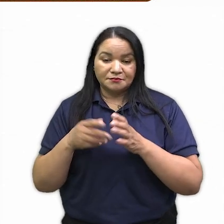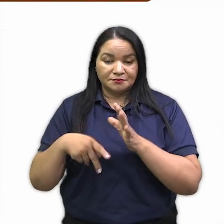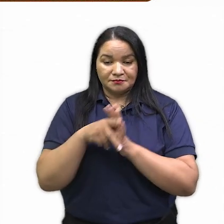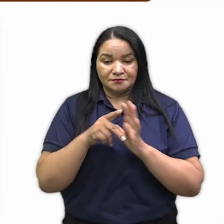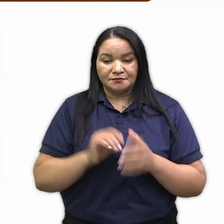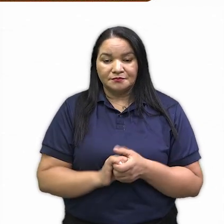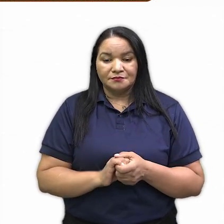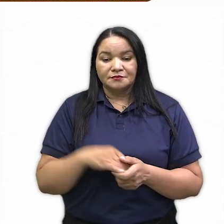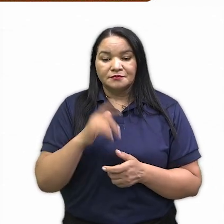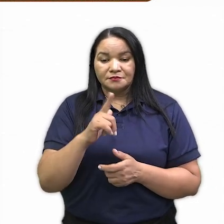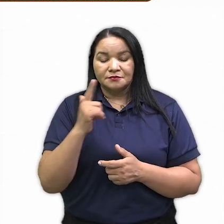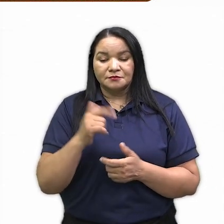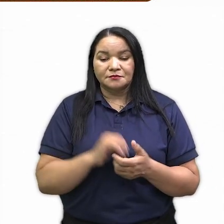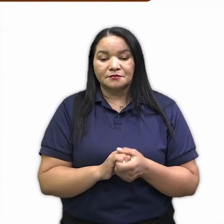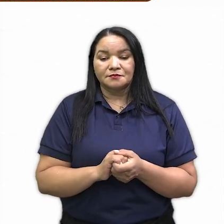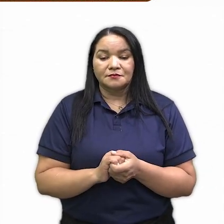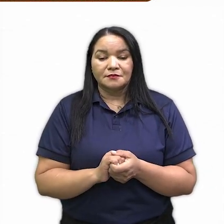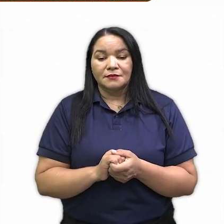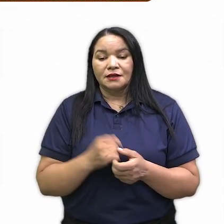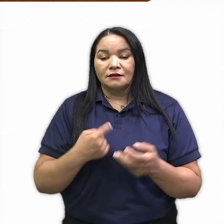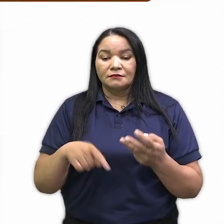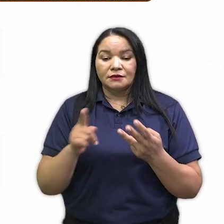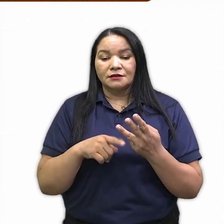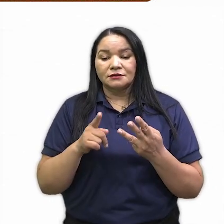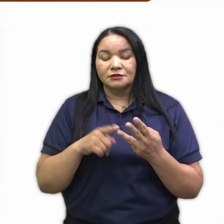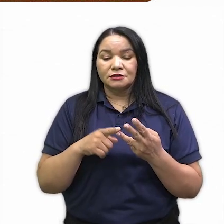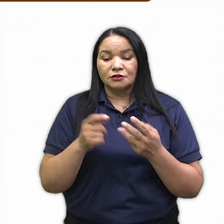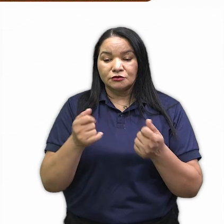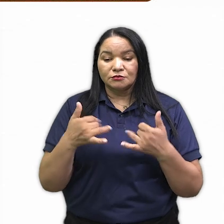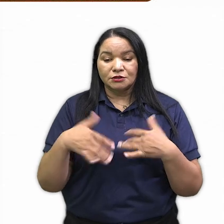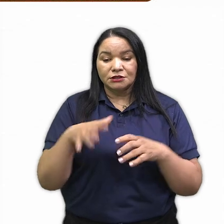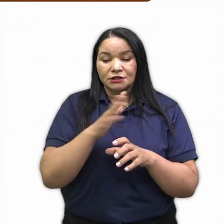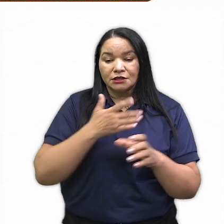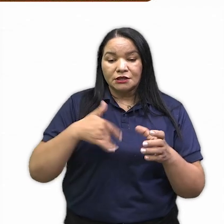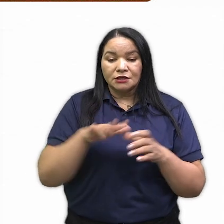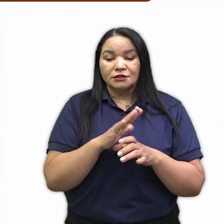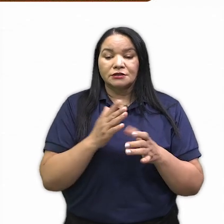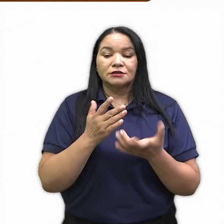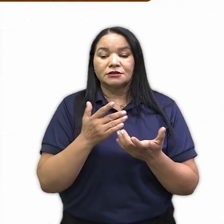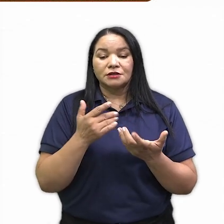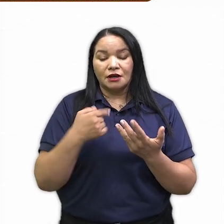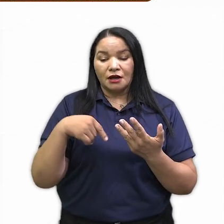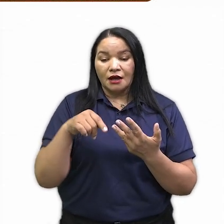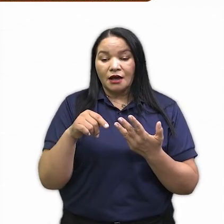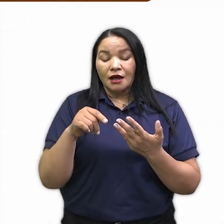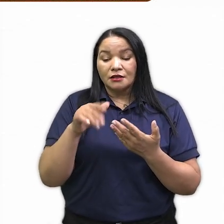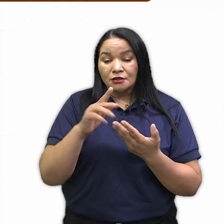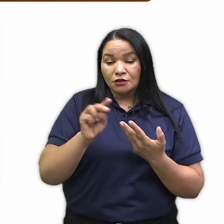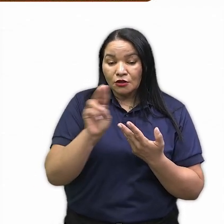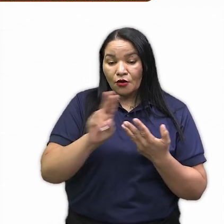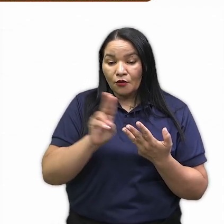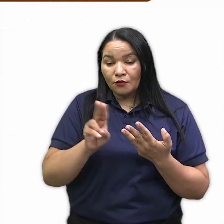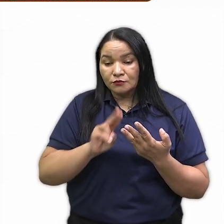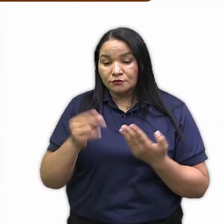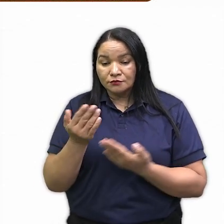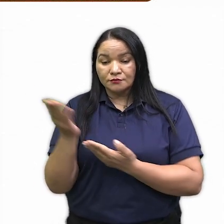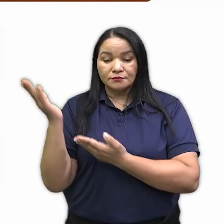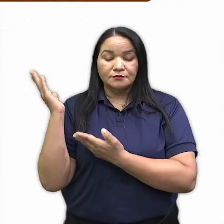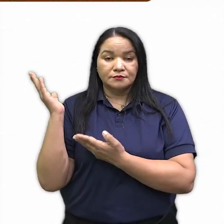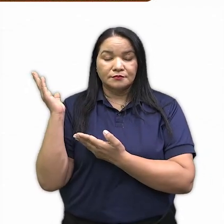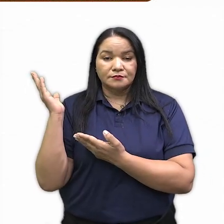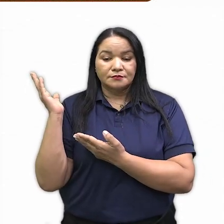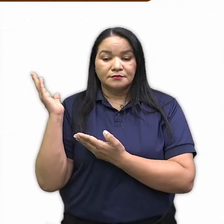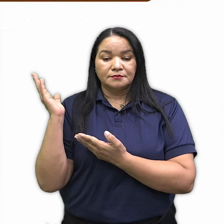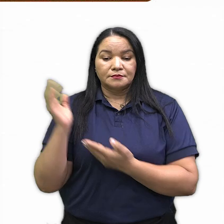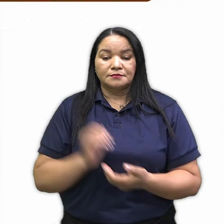os micronésios, que acabam habitando aí as ilhas da Micronésia, como Palau, Kiribati, as Ilhas Marshall e